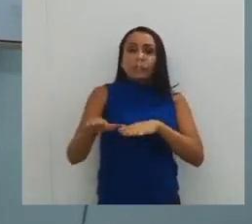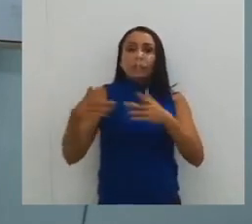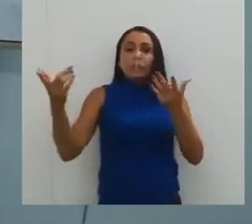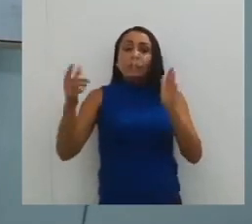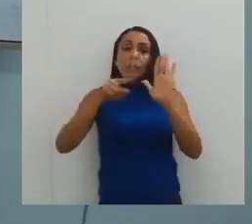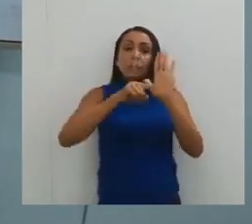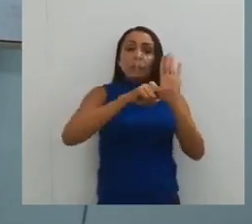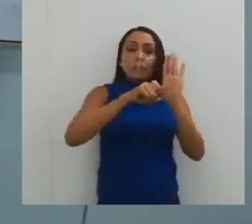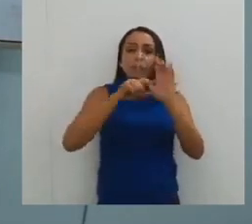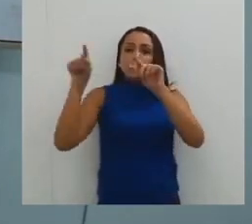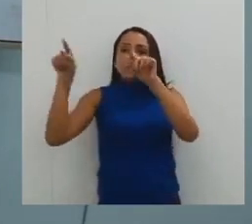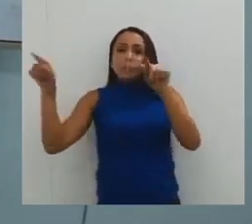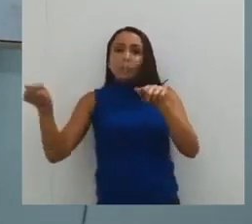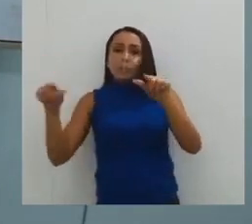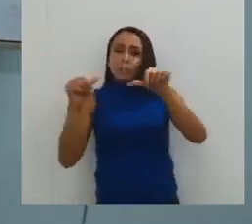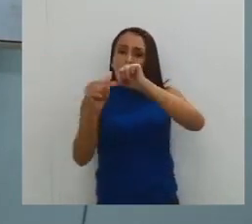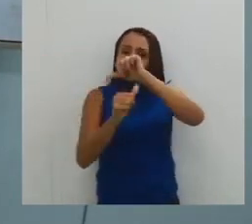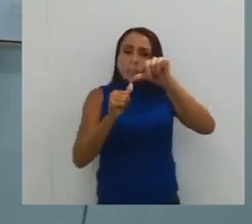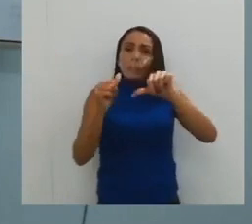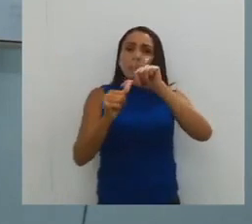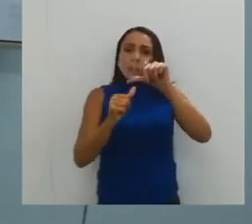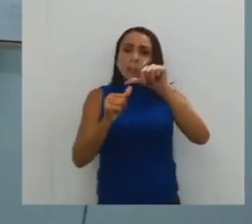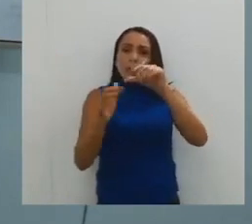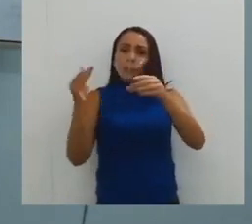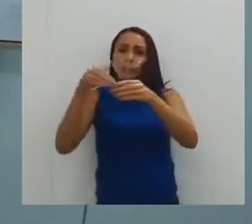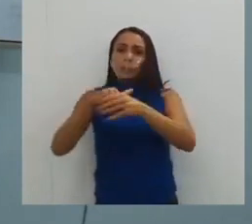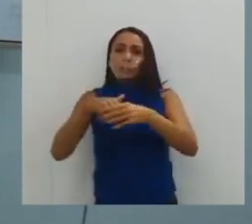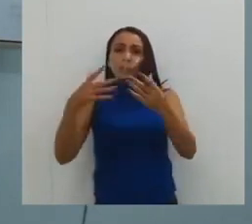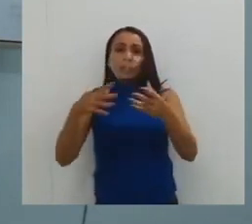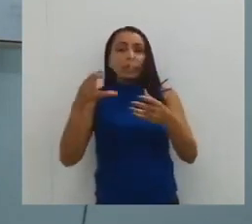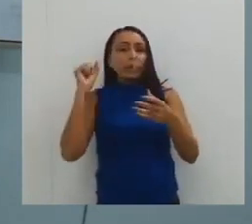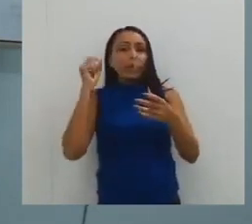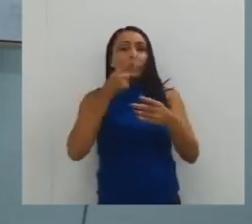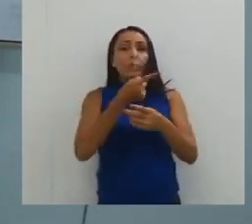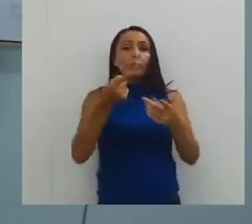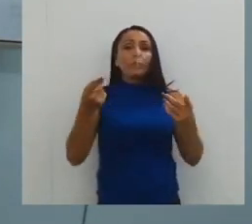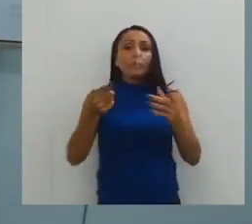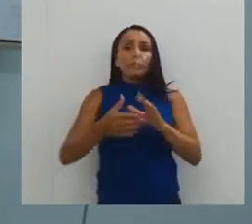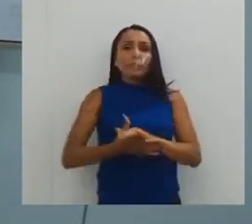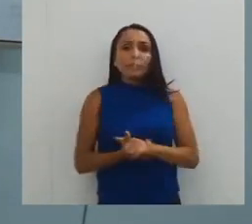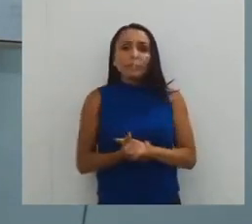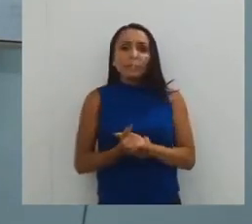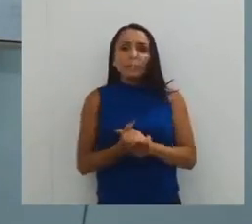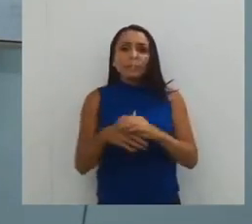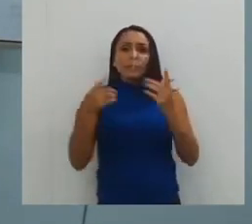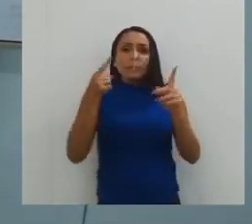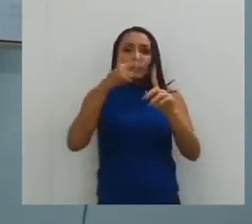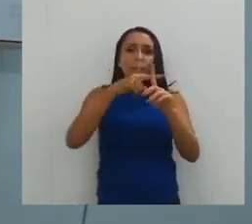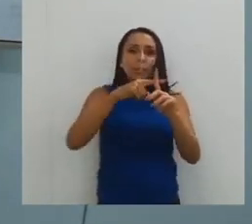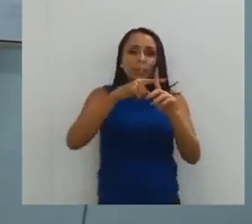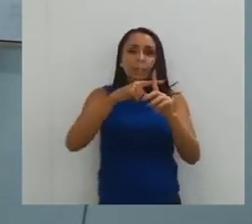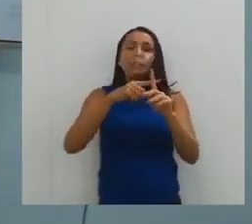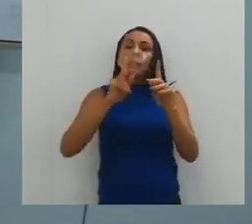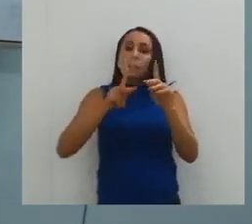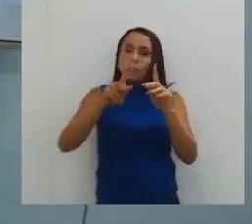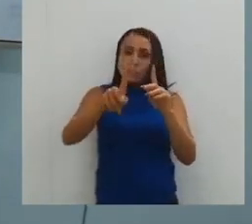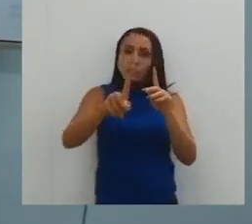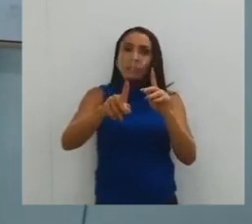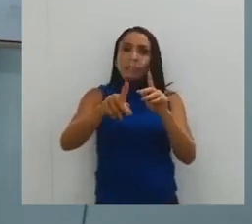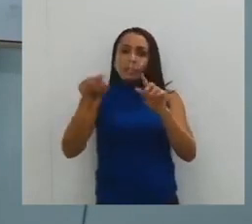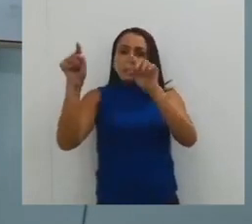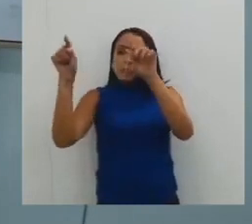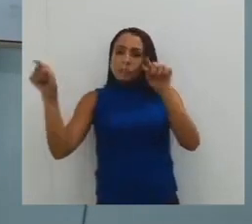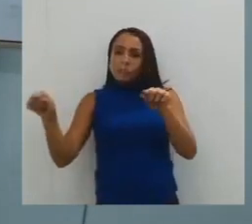com parênteses altera o de dentro. Eu quero ouvir mais uma vez o quê? Mais com parênteses permanece o sinal de